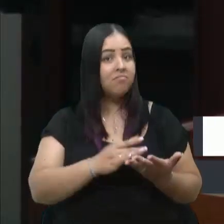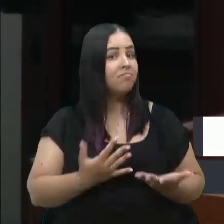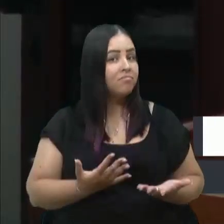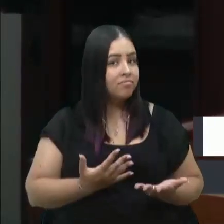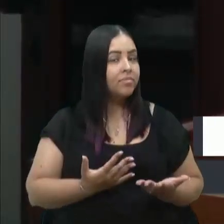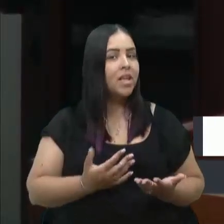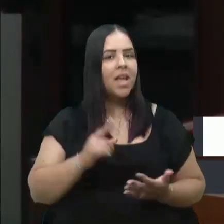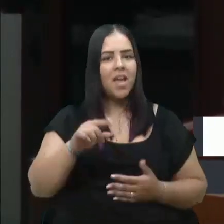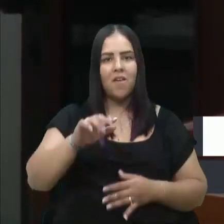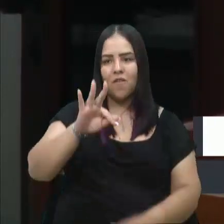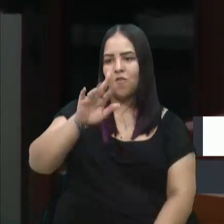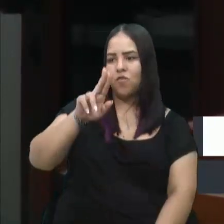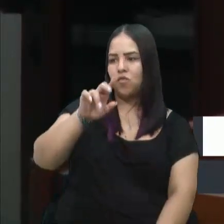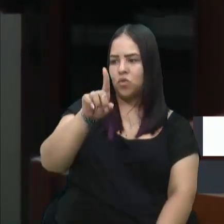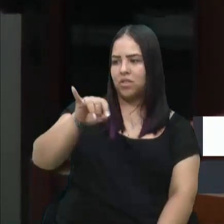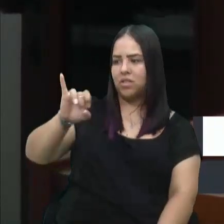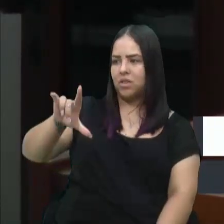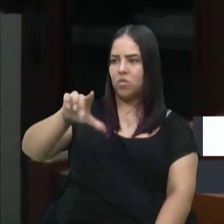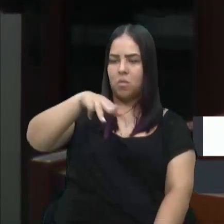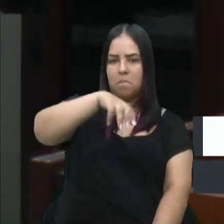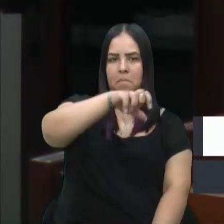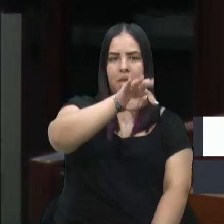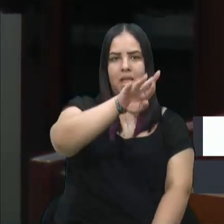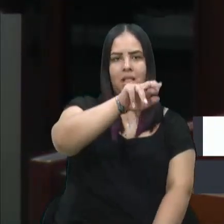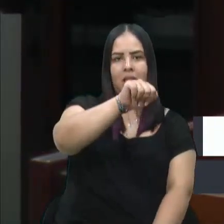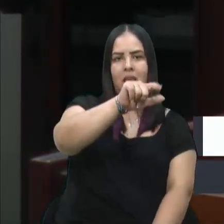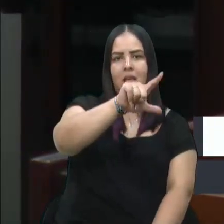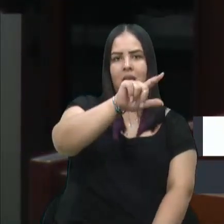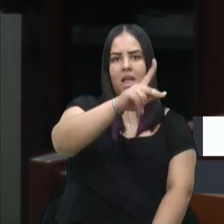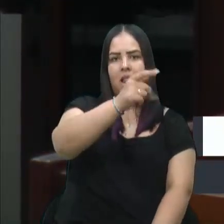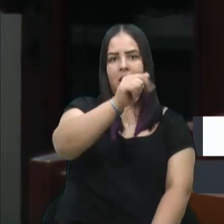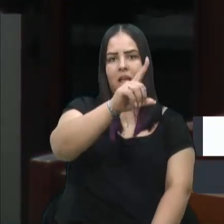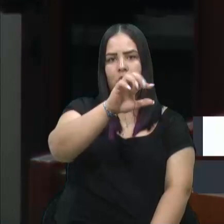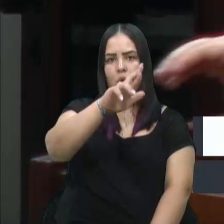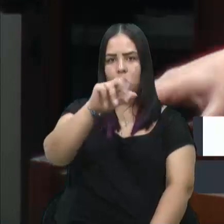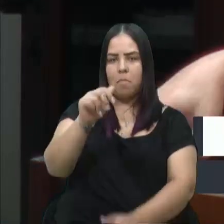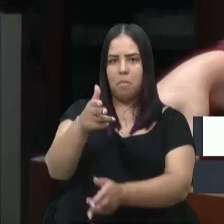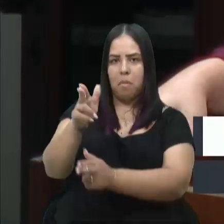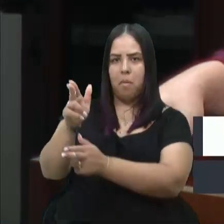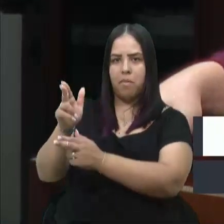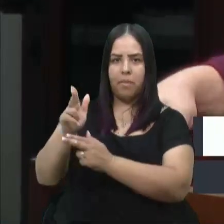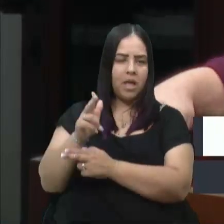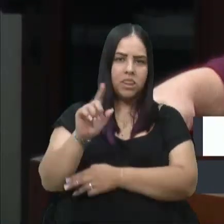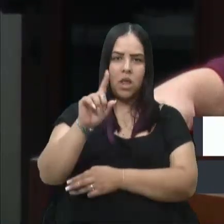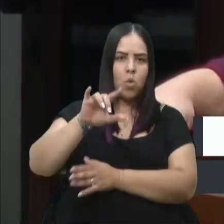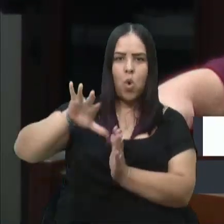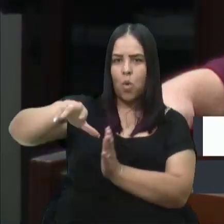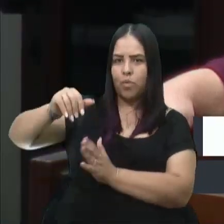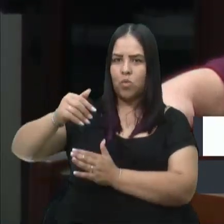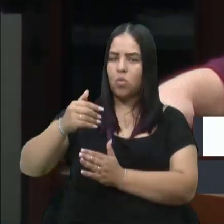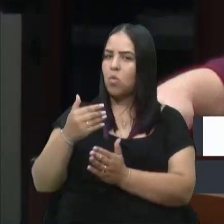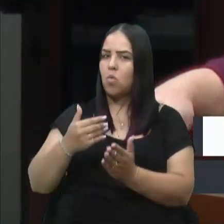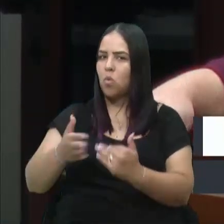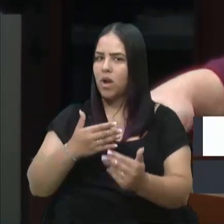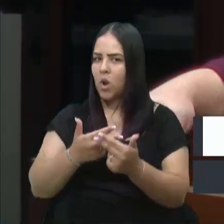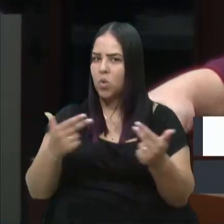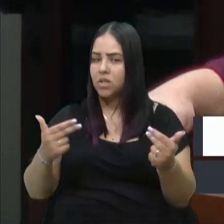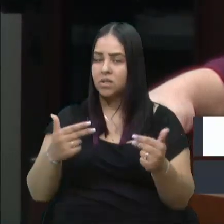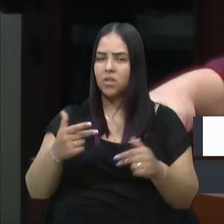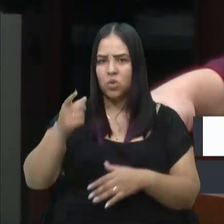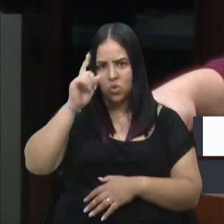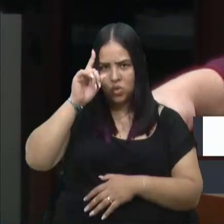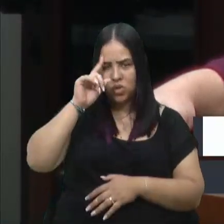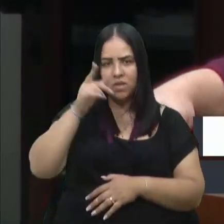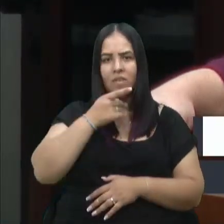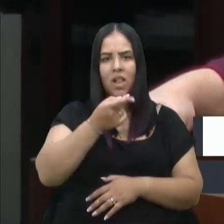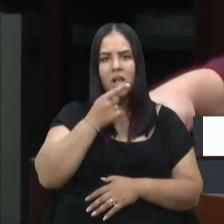É fuzil, é metralhador e assim vai. Eles não assaltam com pouca coisa. Então, diariamente aqui foi falado que morrem pessoas